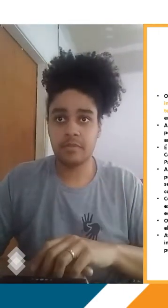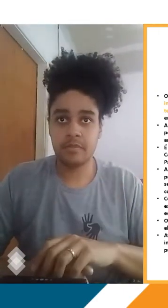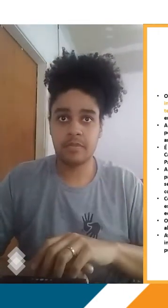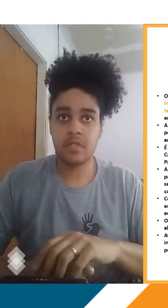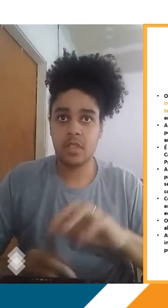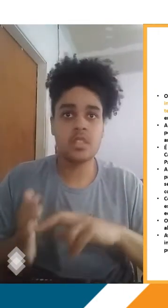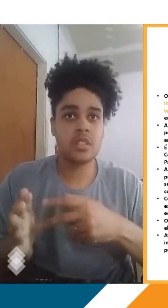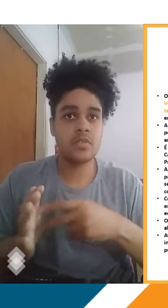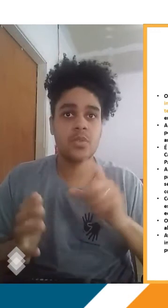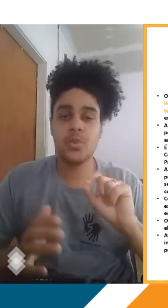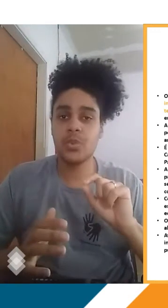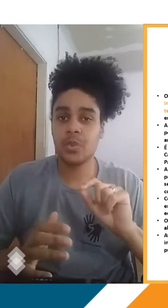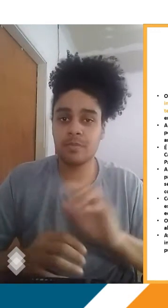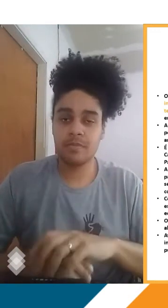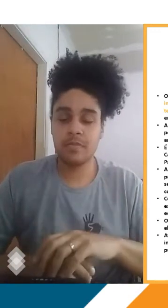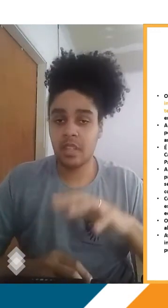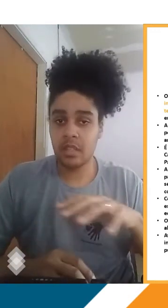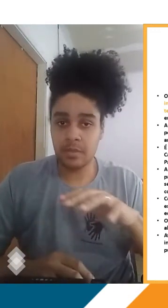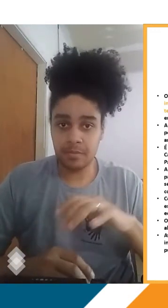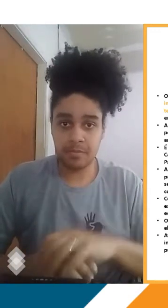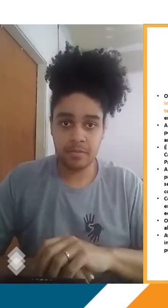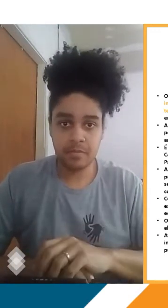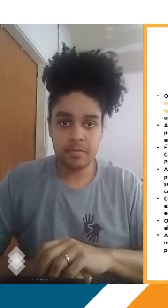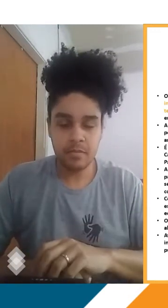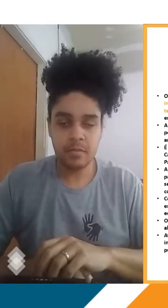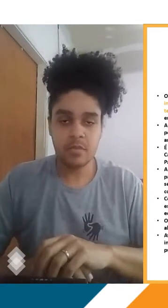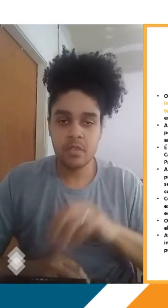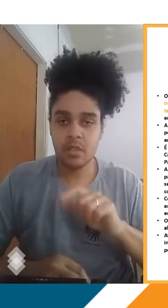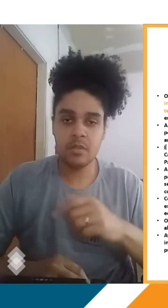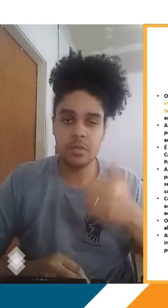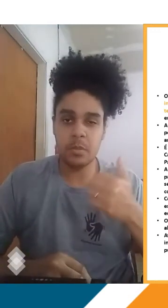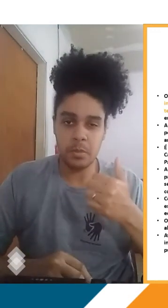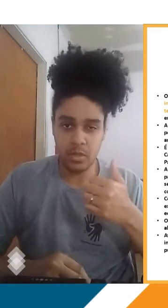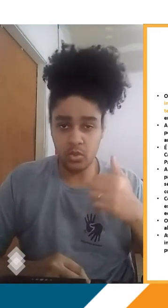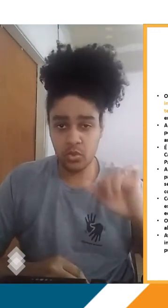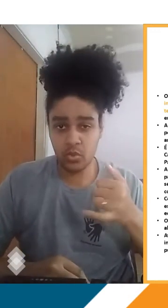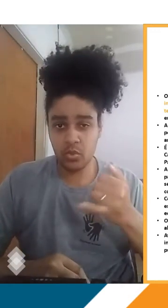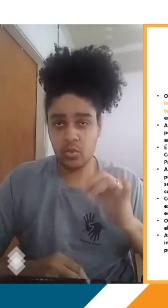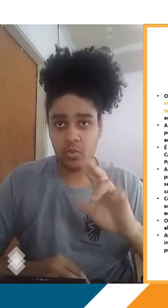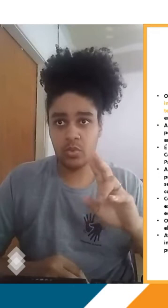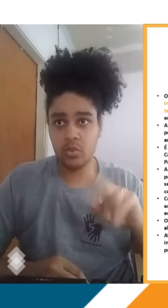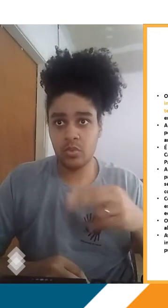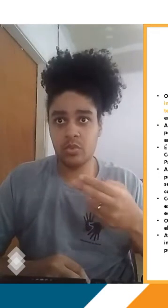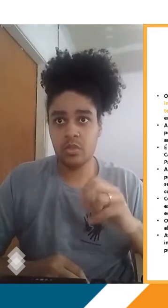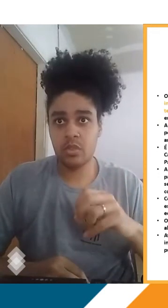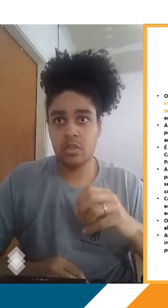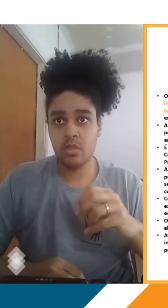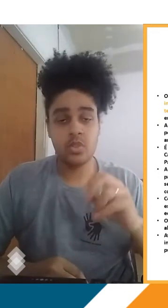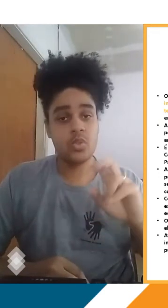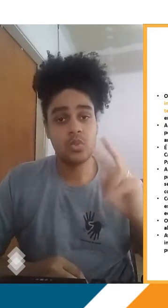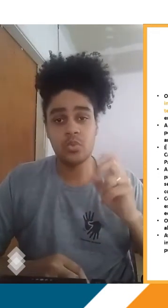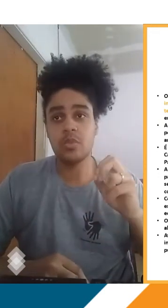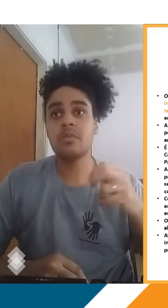periféricas, conurbadas e influenciadas por ela. A região metropolitana do Rio ela foi instituída em 1º de julho de 74, que também